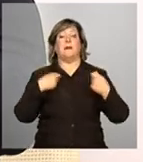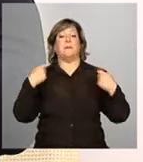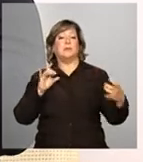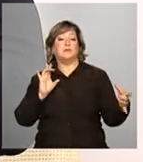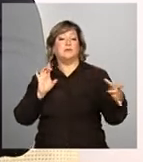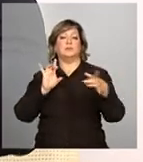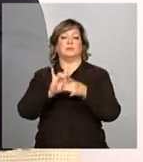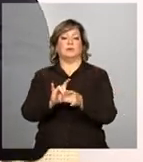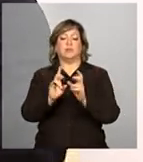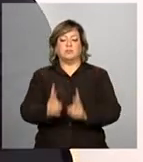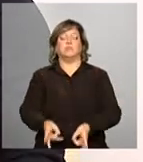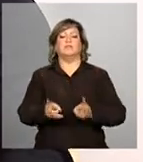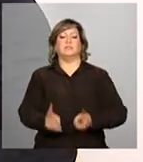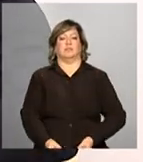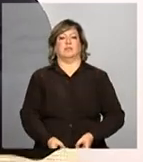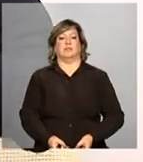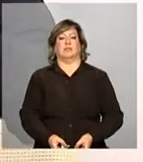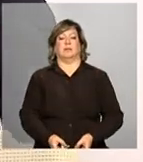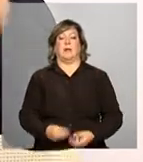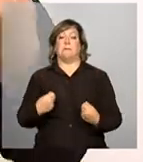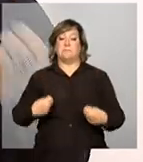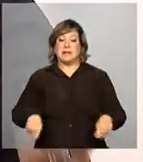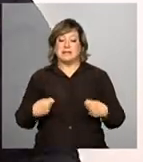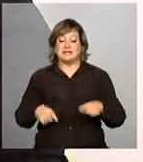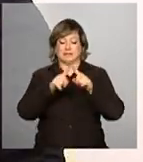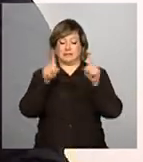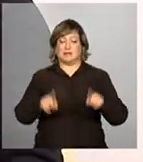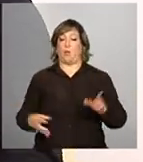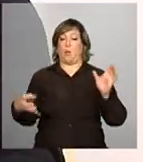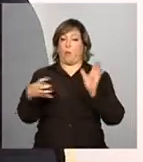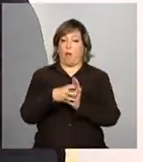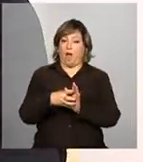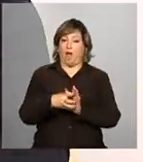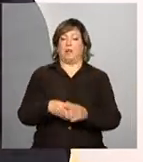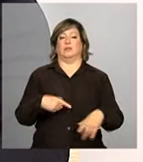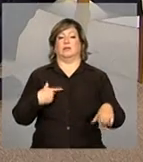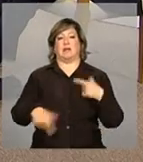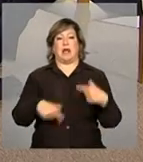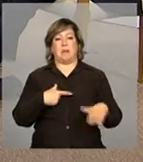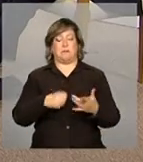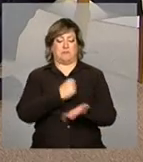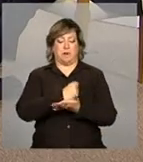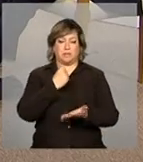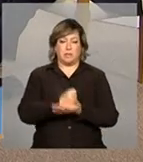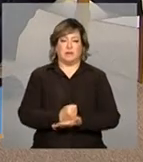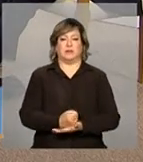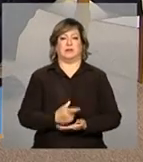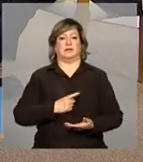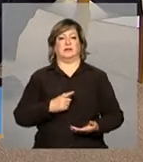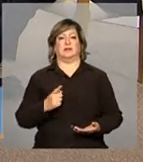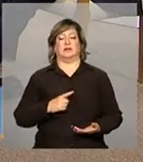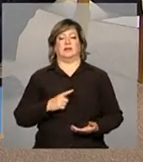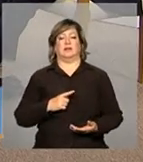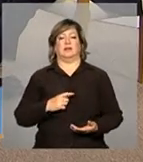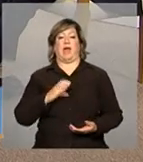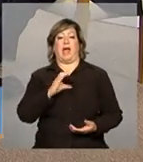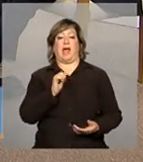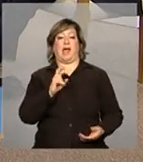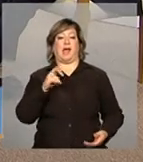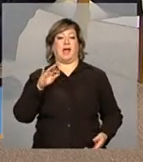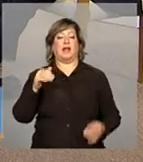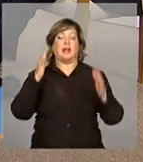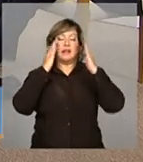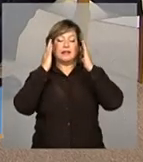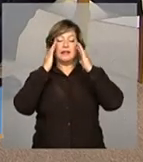tem que ter vínculos estáveis ele tem que ter concursado tem que ter condições de trabalho tem que ter uma carreira